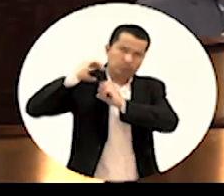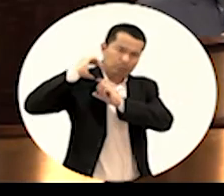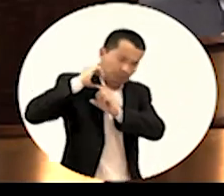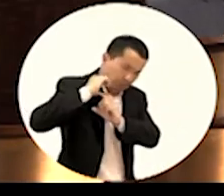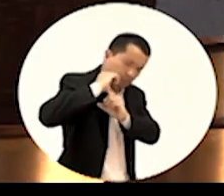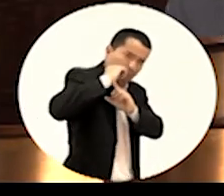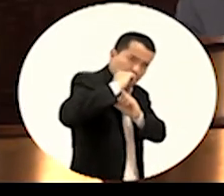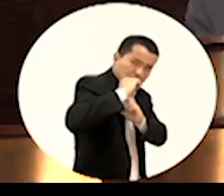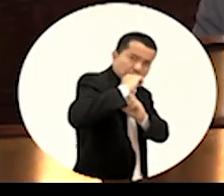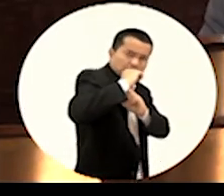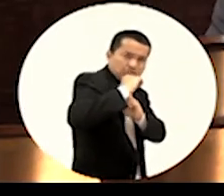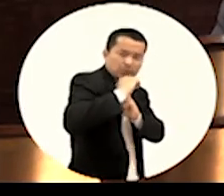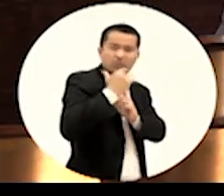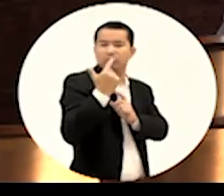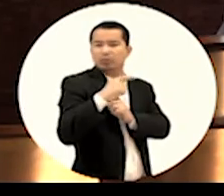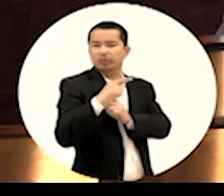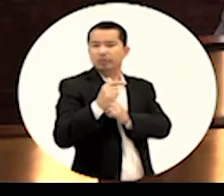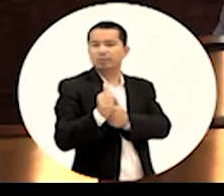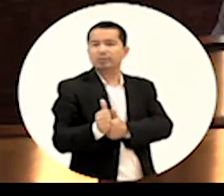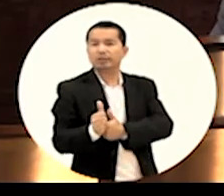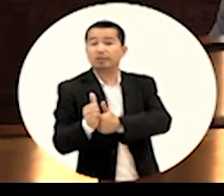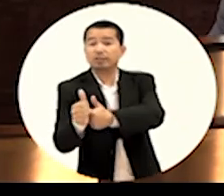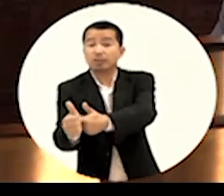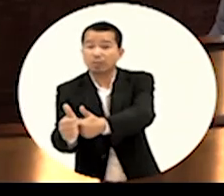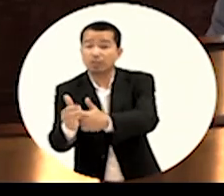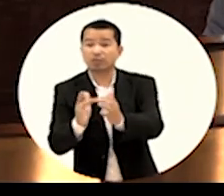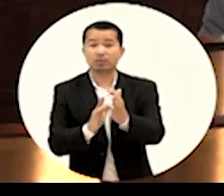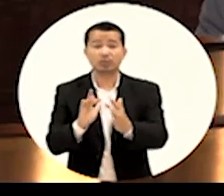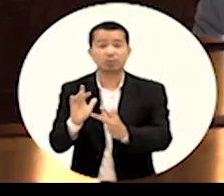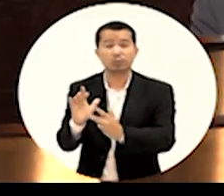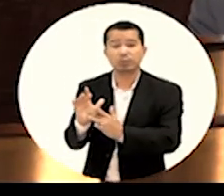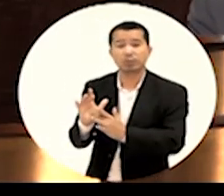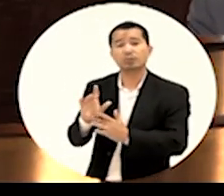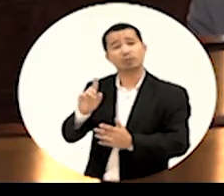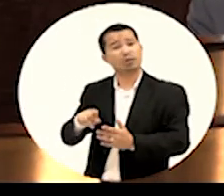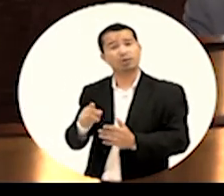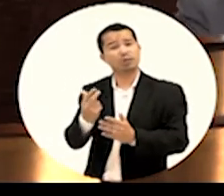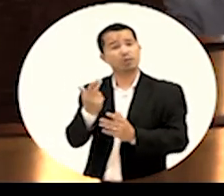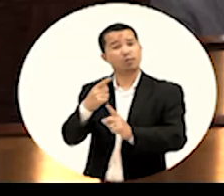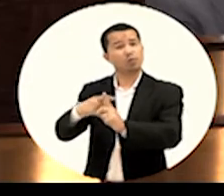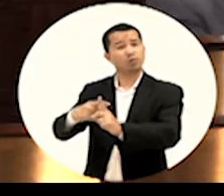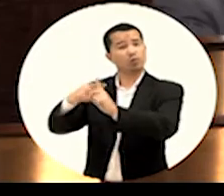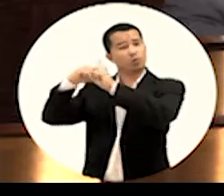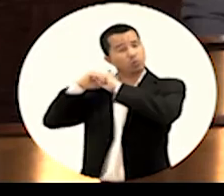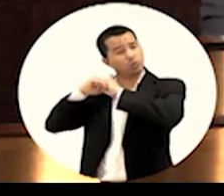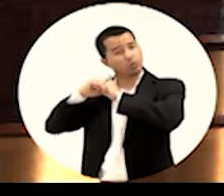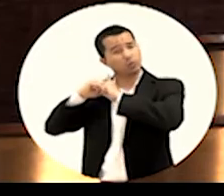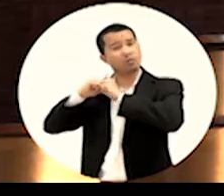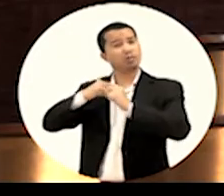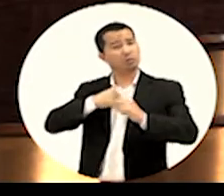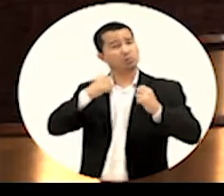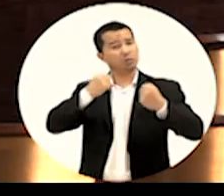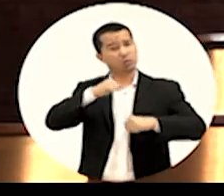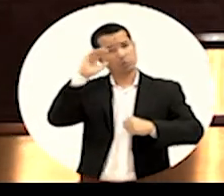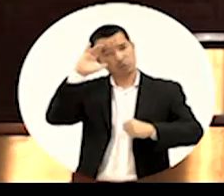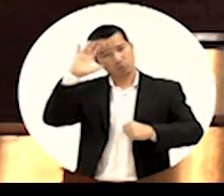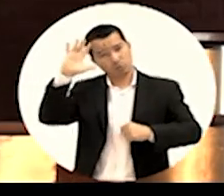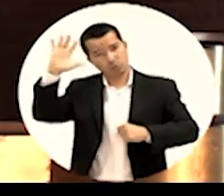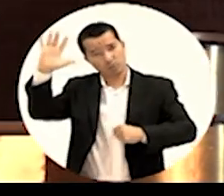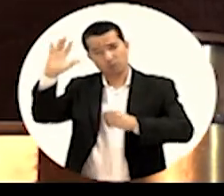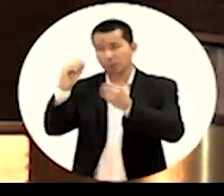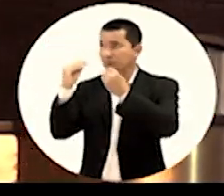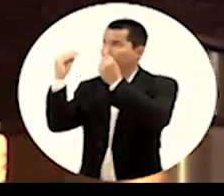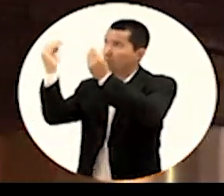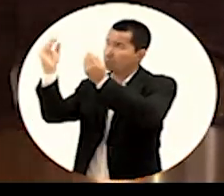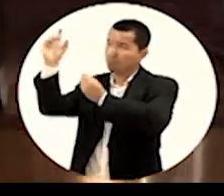quem não leva a sua cruz e não me segue, não pode ser meu discípulo. Ele está dizendo dos meus sonhos, dos